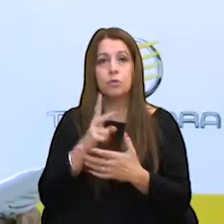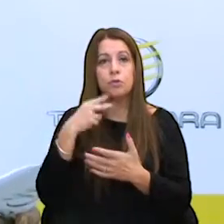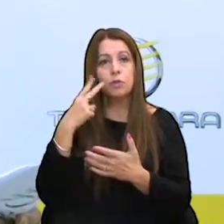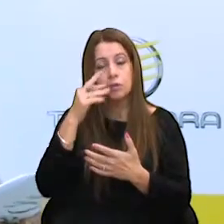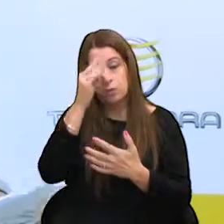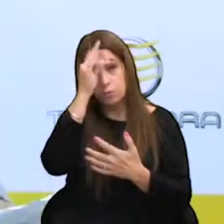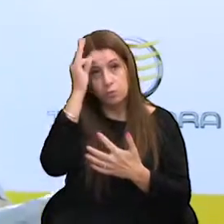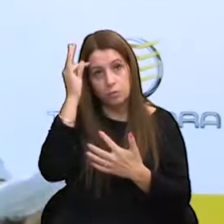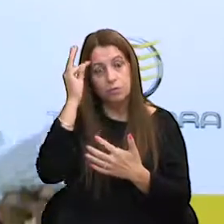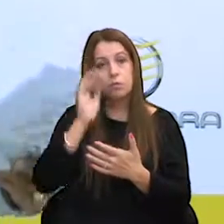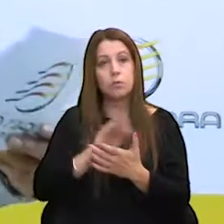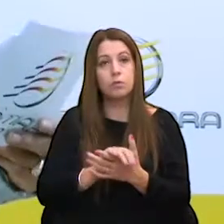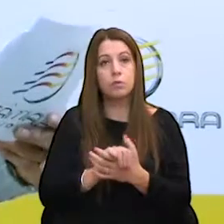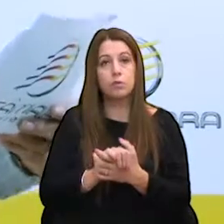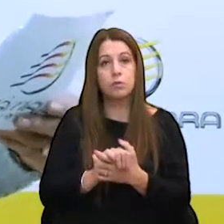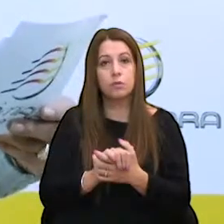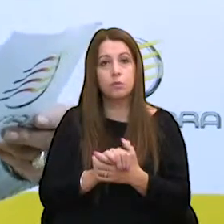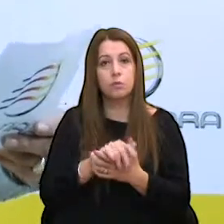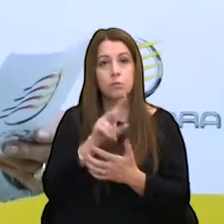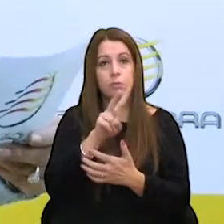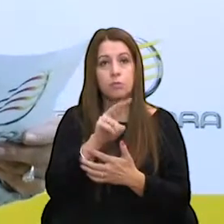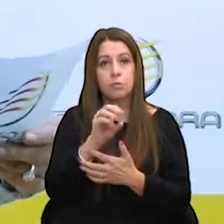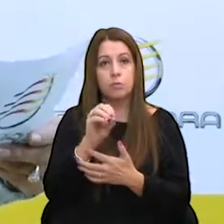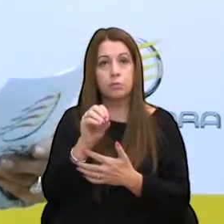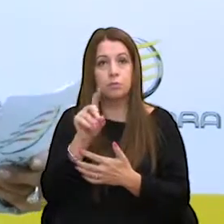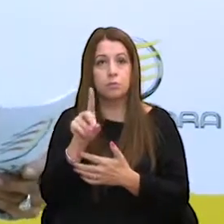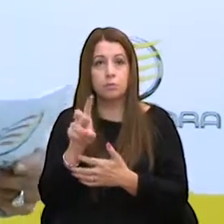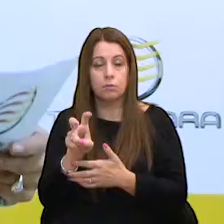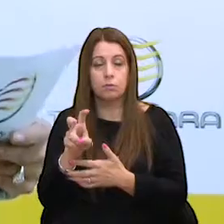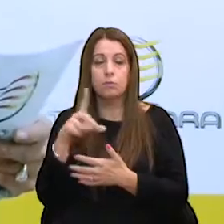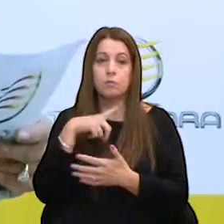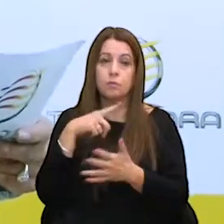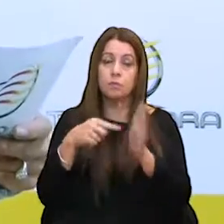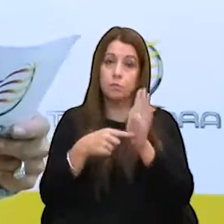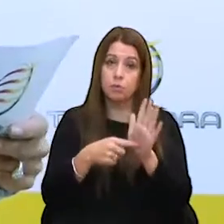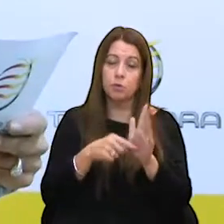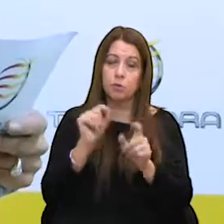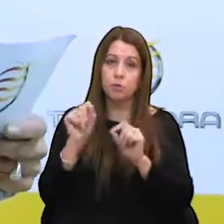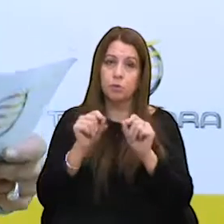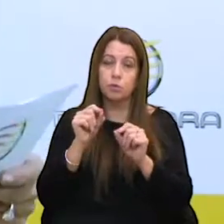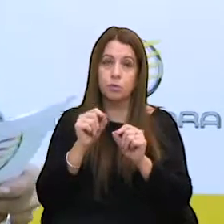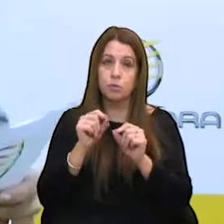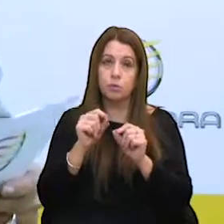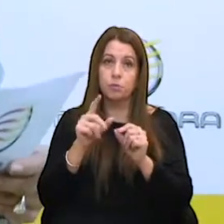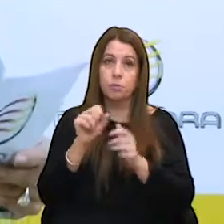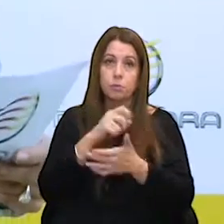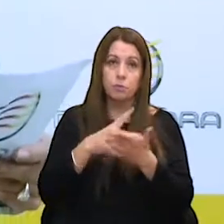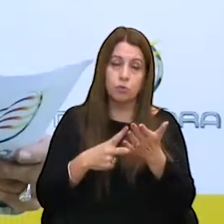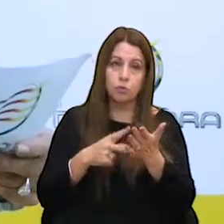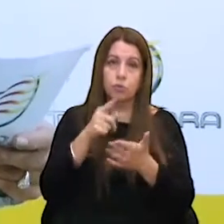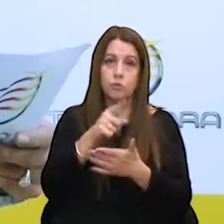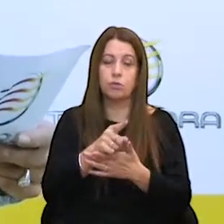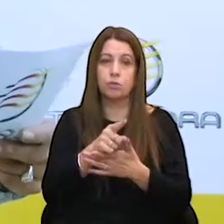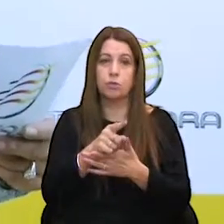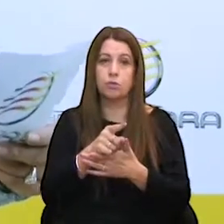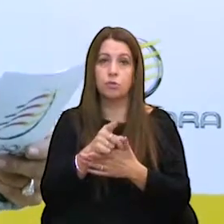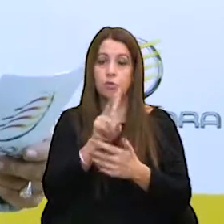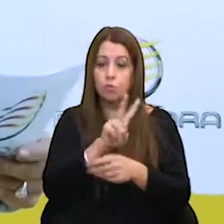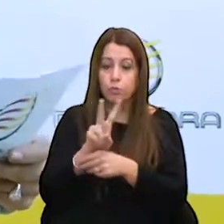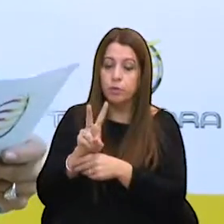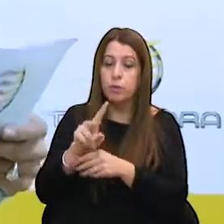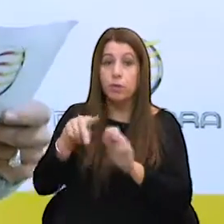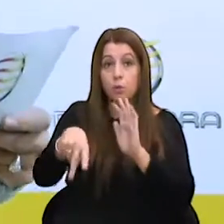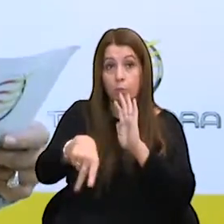vereador Gustavo Toigo, lá de 2015, que trata sobre a adoção de projetos de proteção